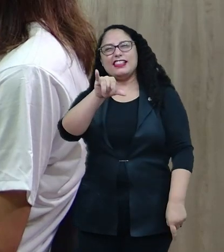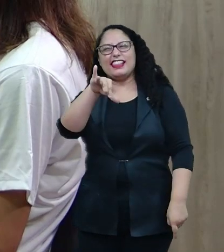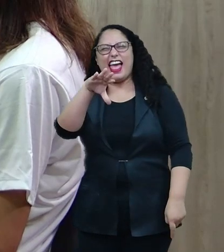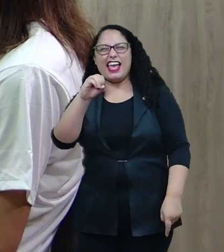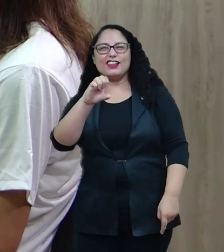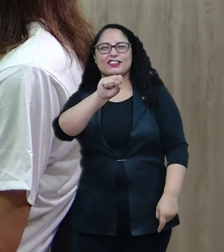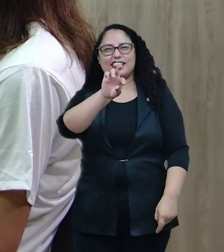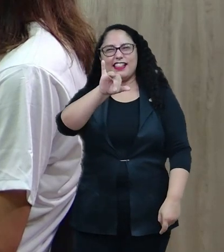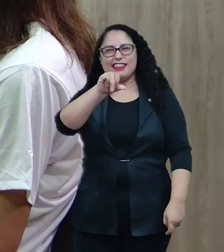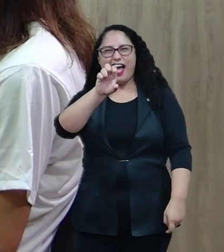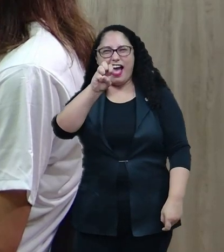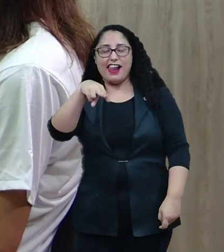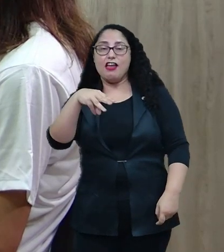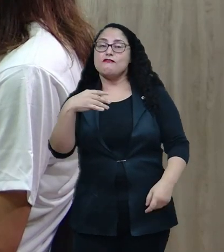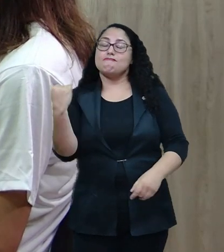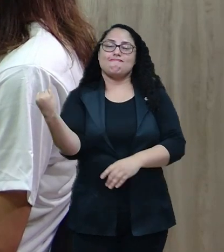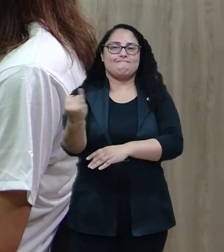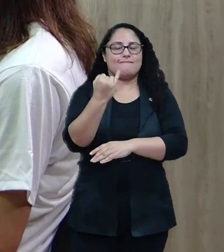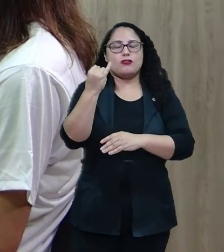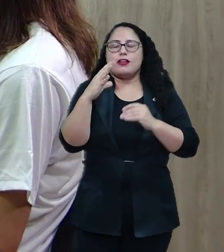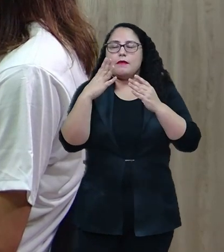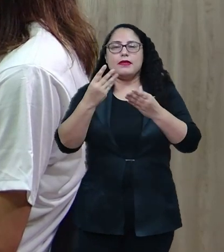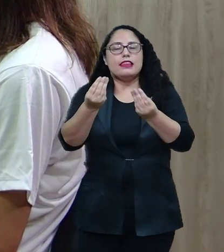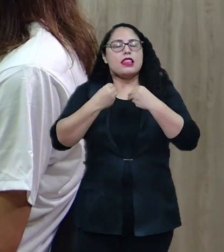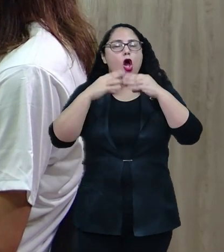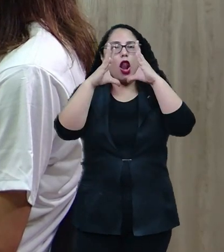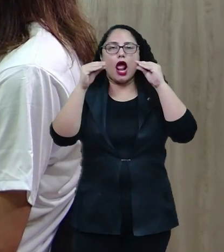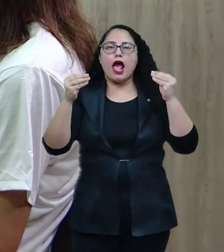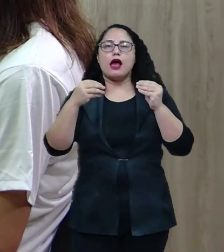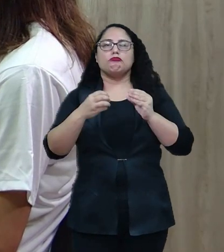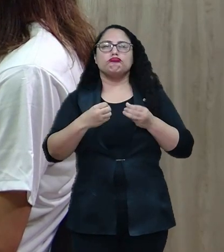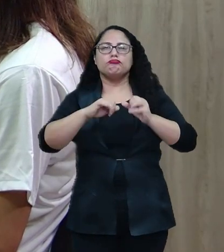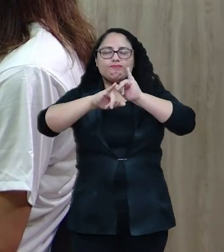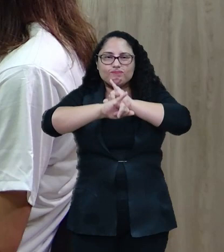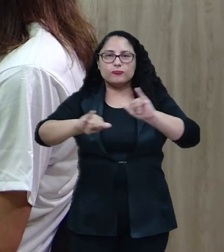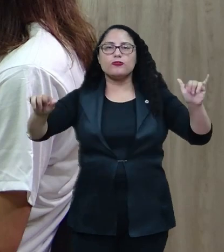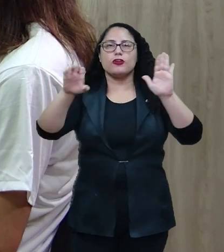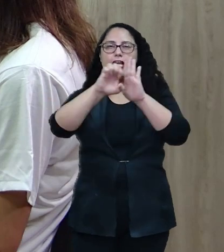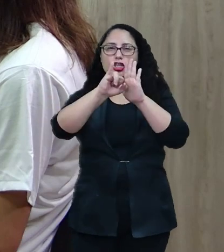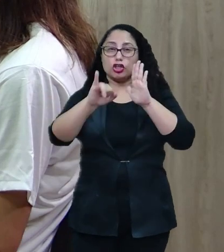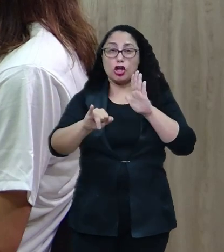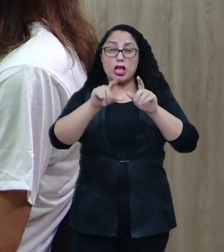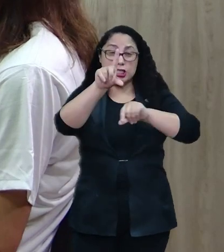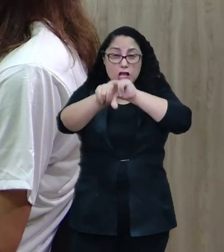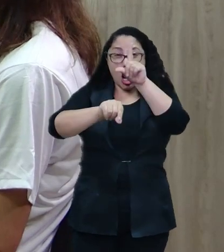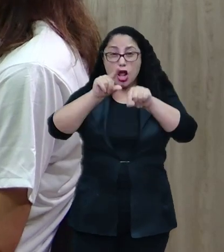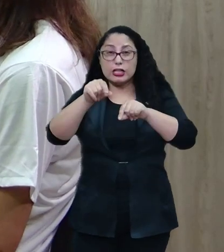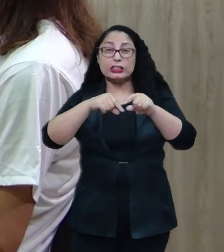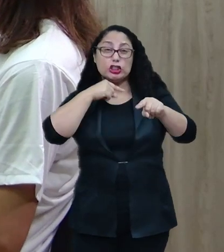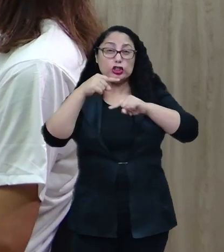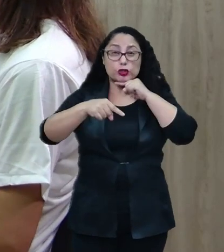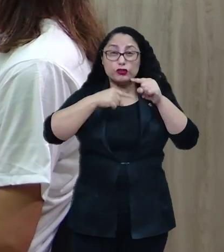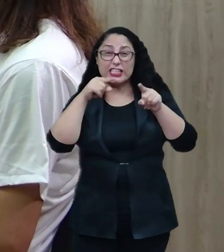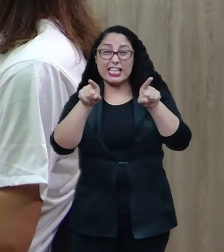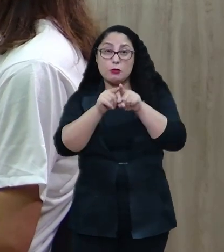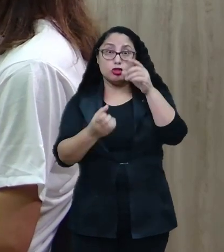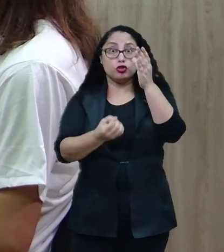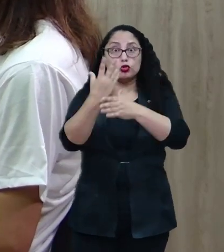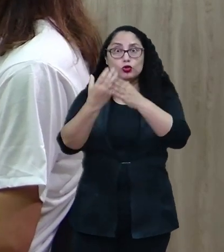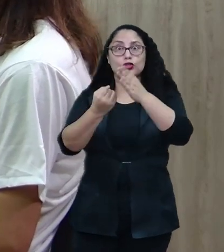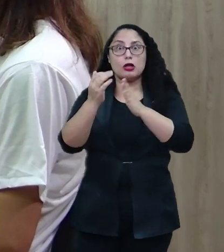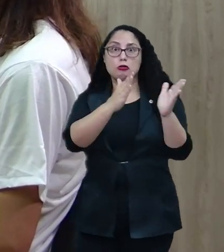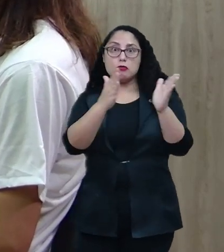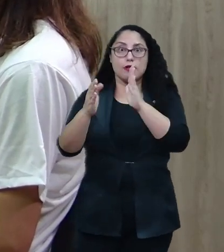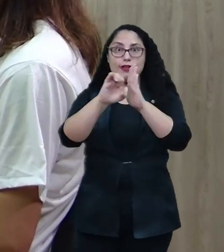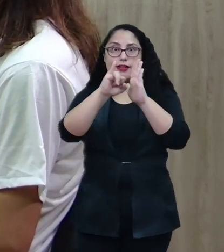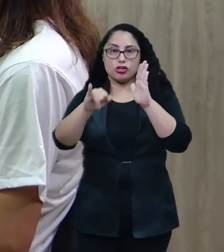foi fundamental, assim, para eu me sentir tranquilo em lançar o edital, em fazer a seleção, tirar as dúvidas, porque surgiram dúvidas durante